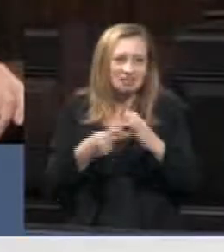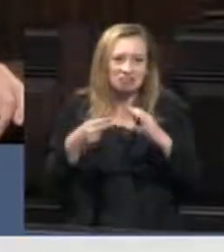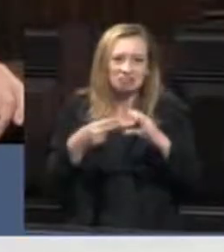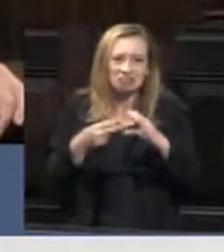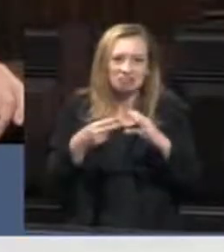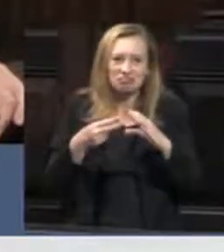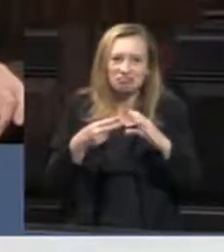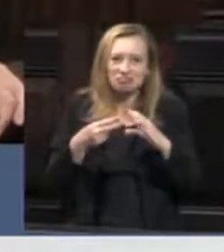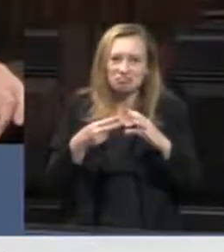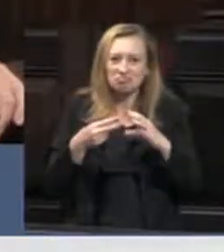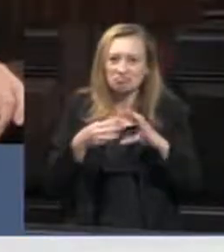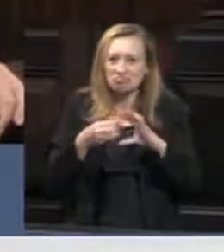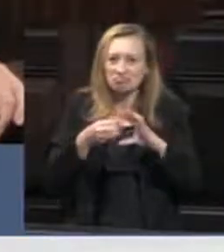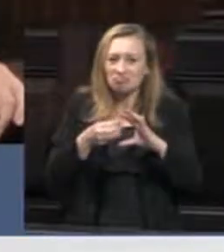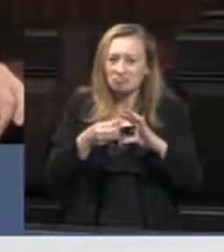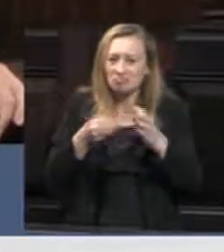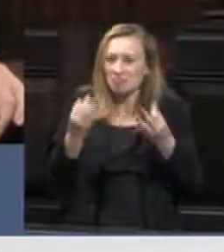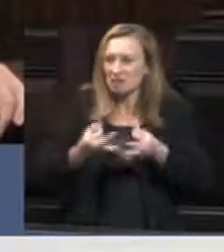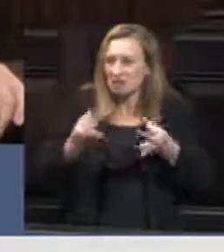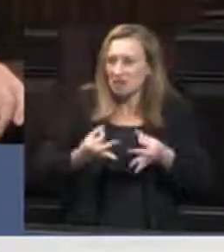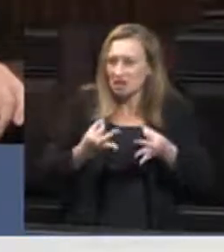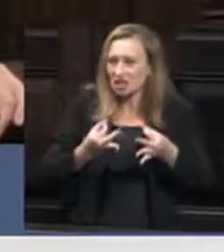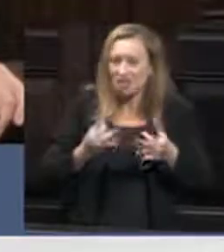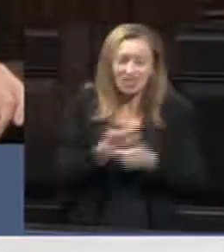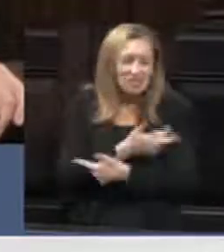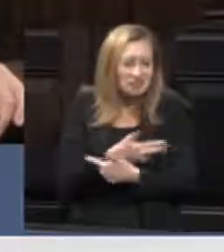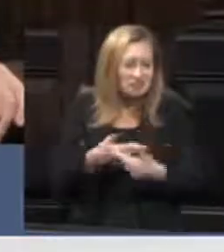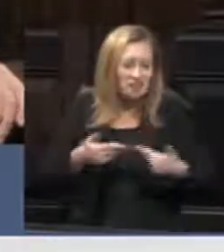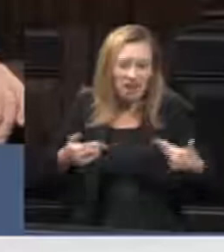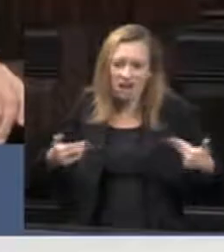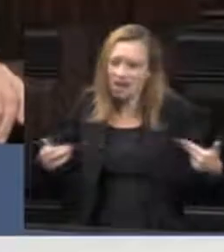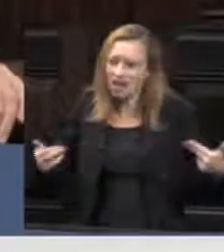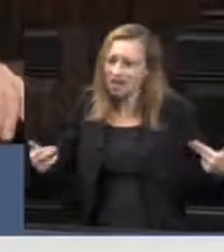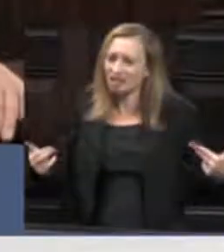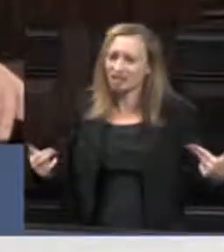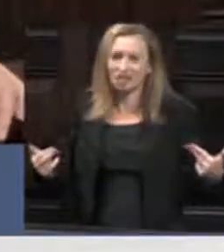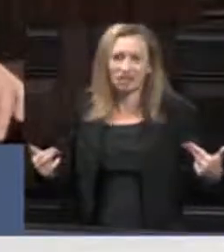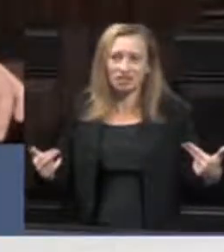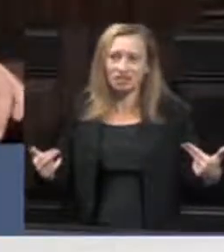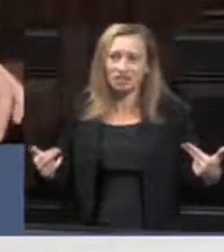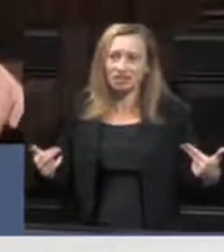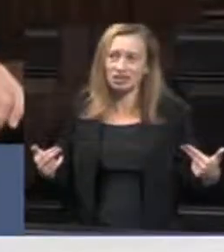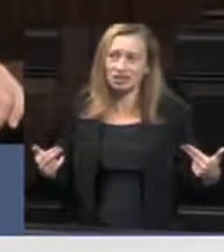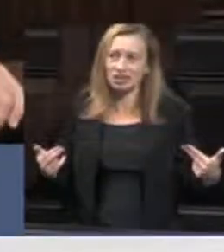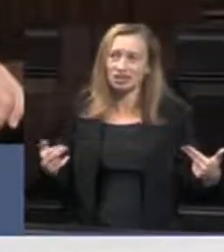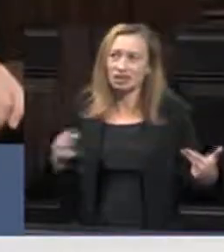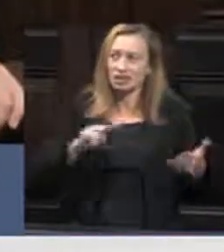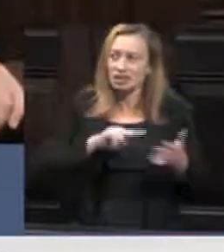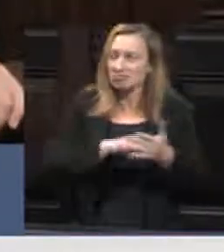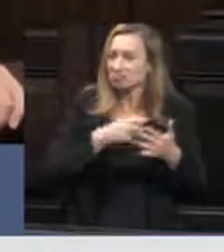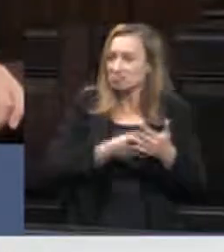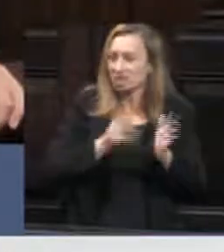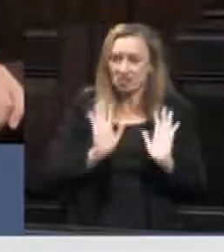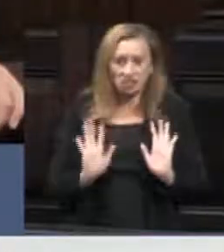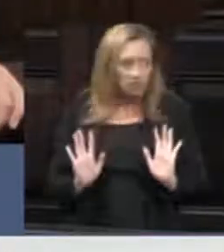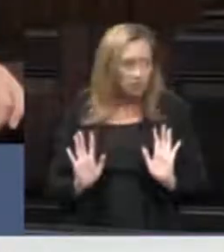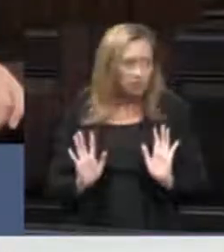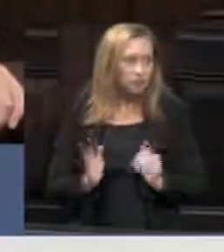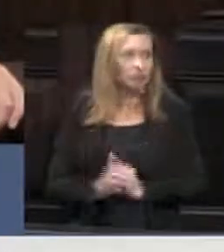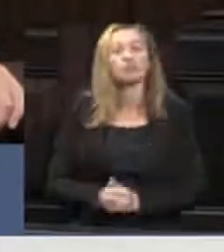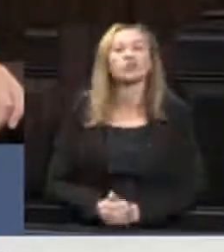cartesiana. Tem várias vertentes de leitura.